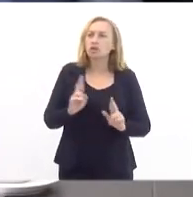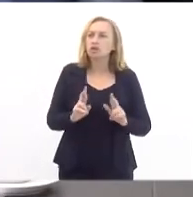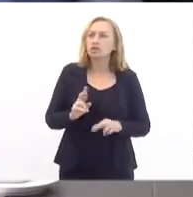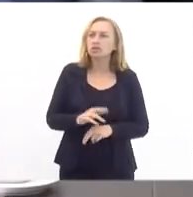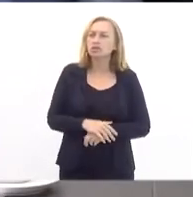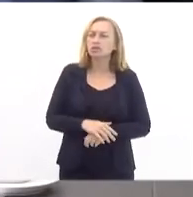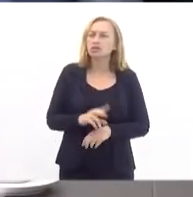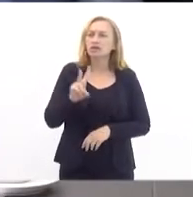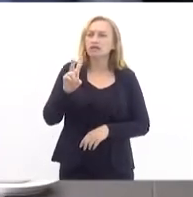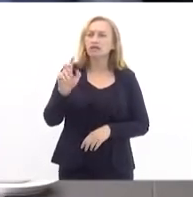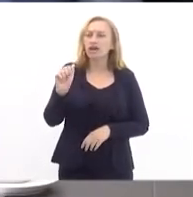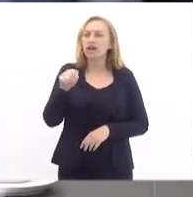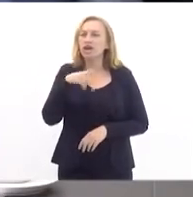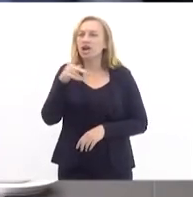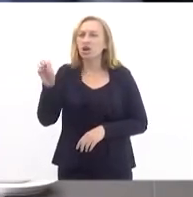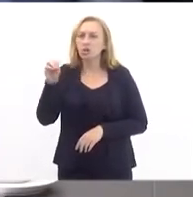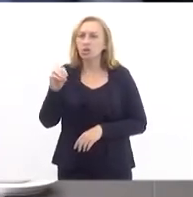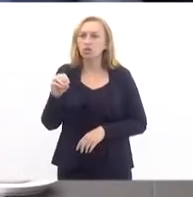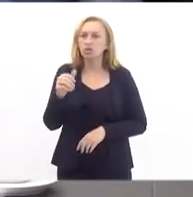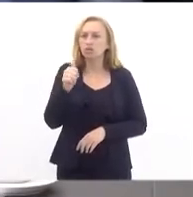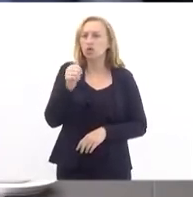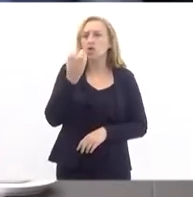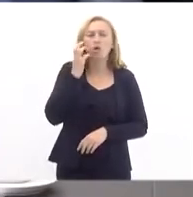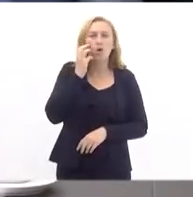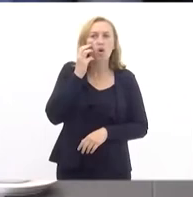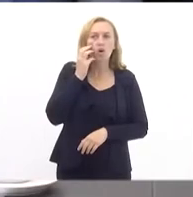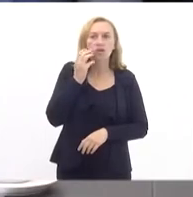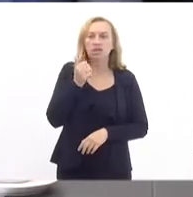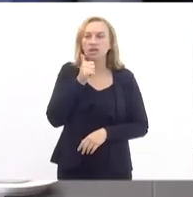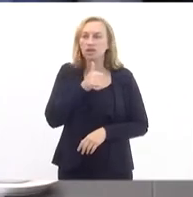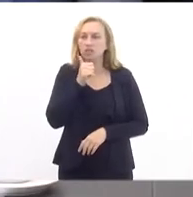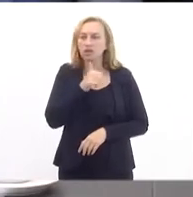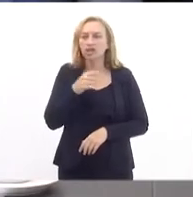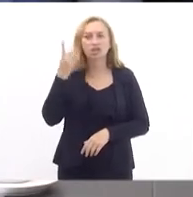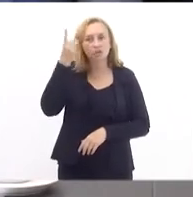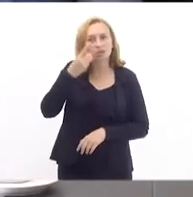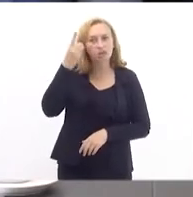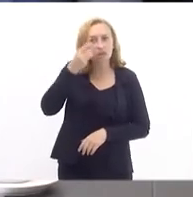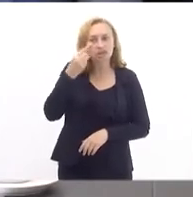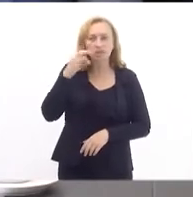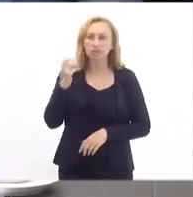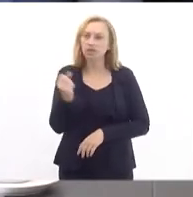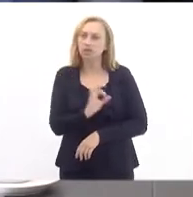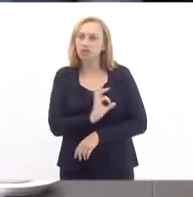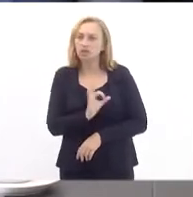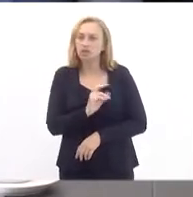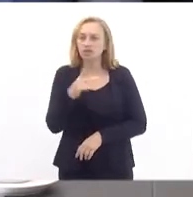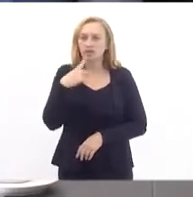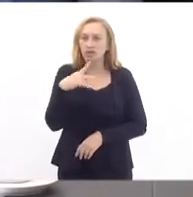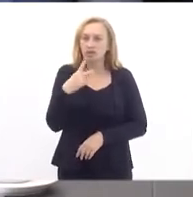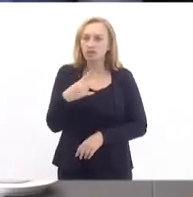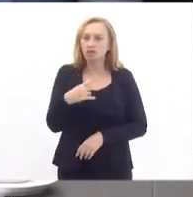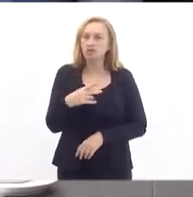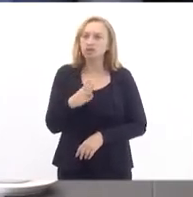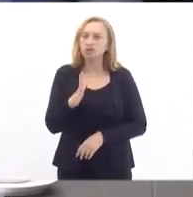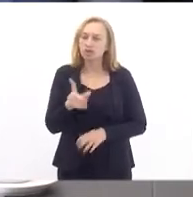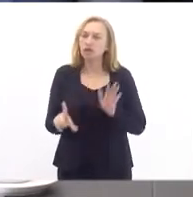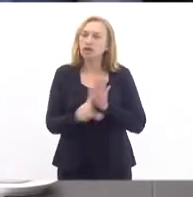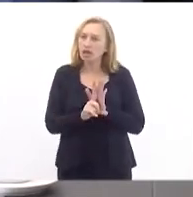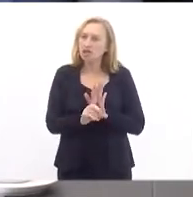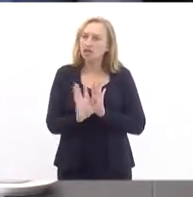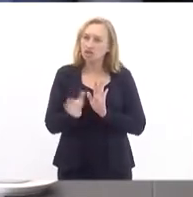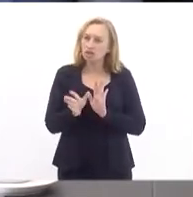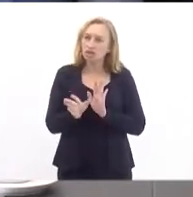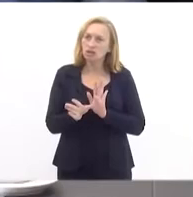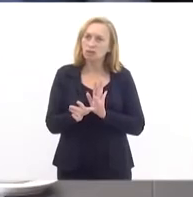ao vagão rosa também, que a deputada Marta Rocha aqui muito bem delineou. Já há lei, já tem uma previsão, inclusive